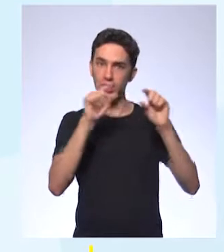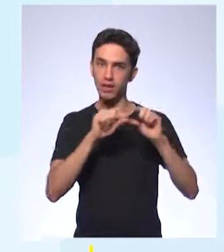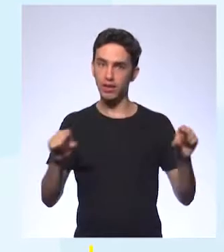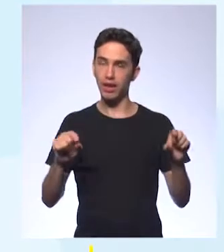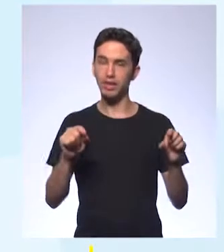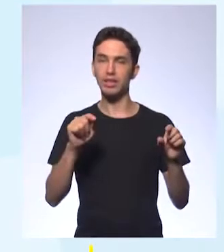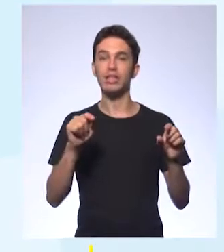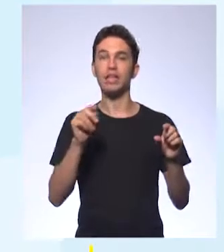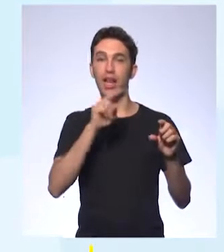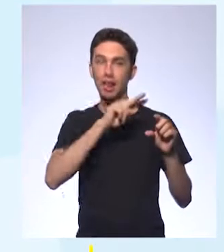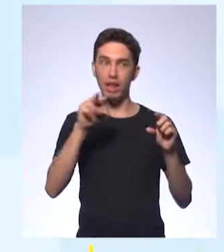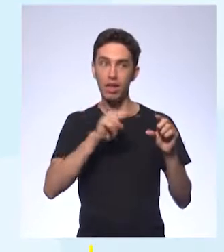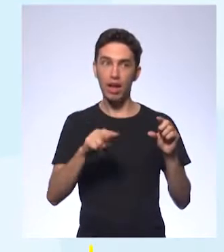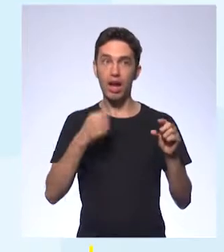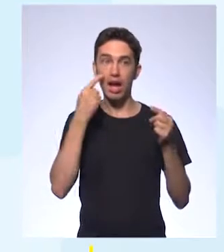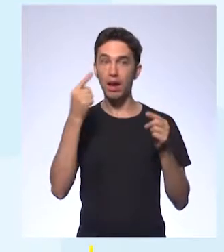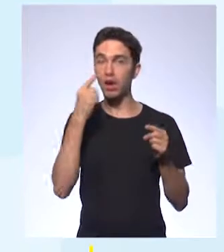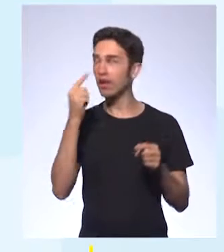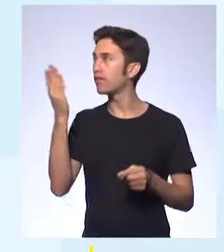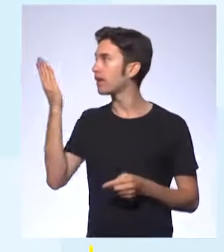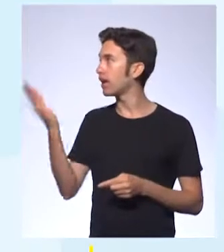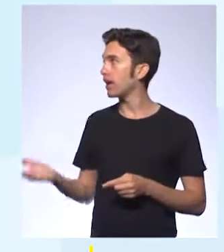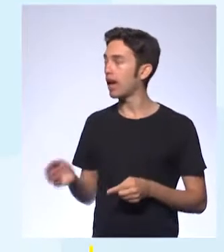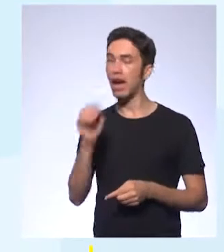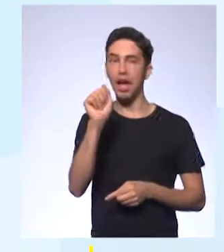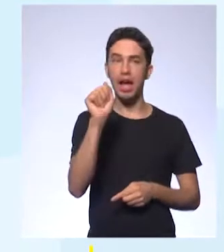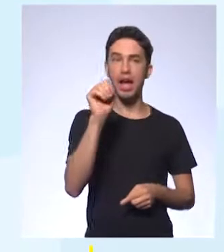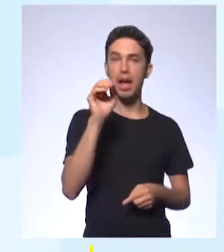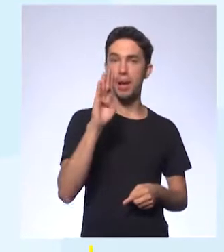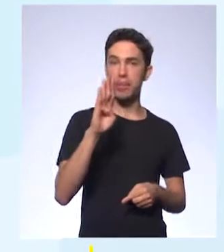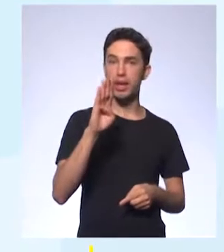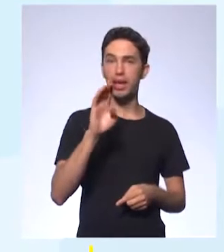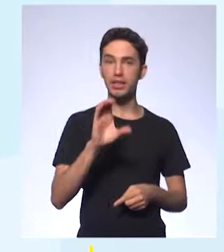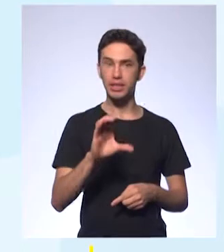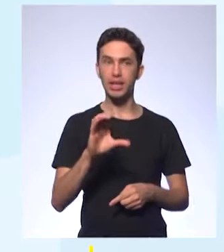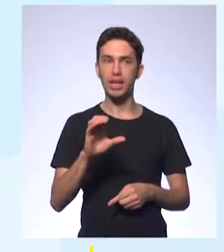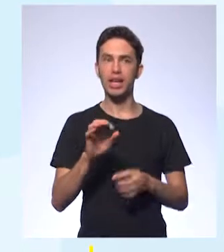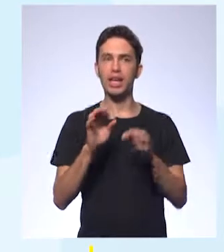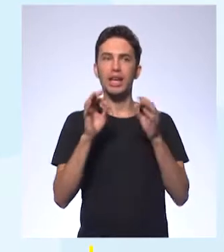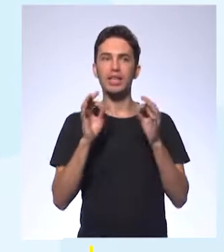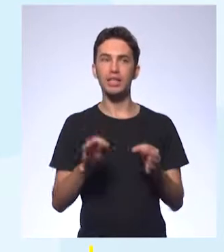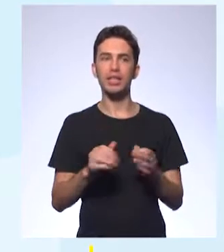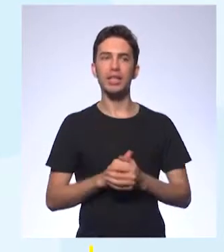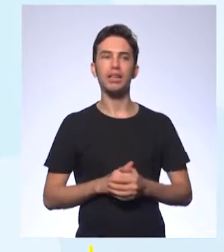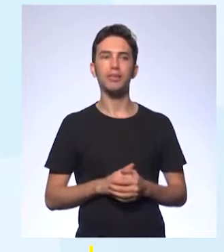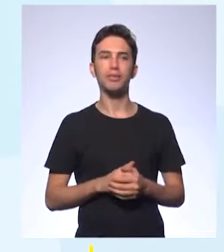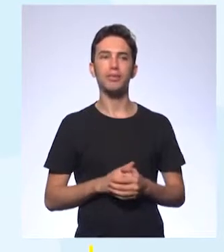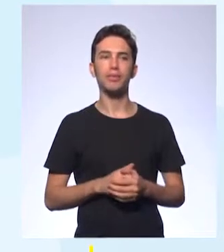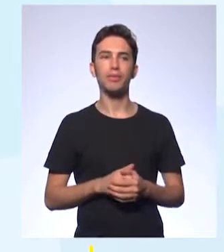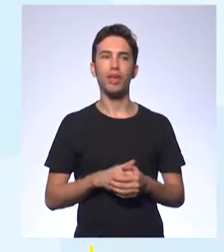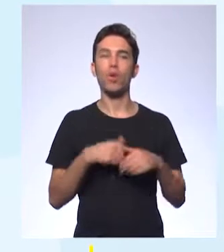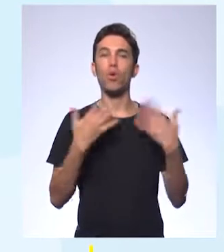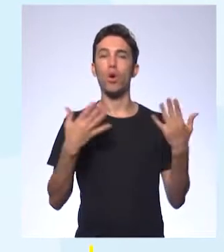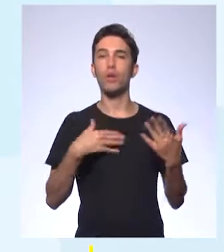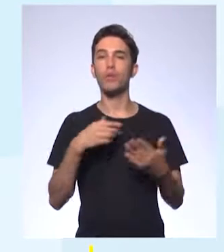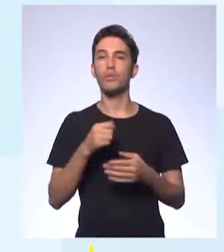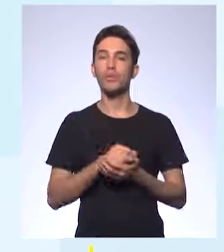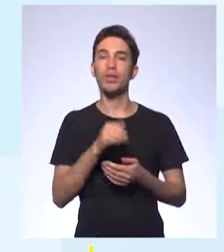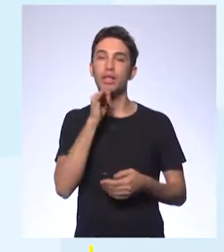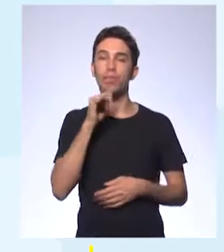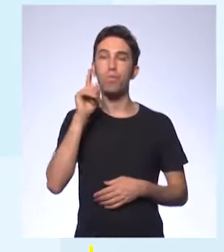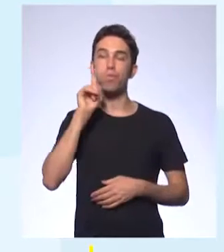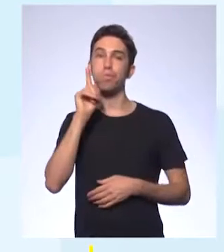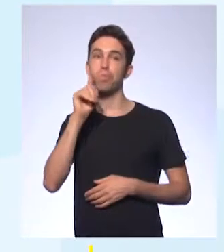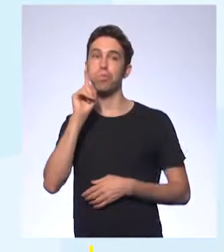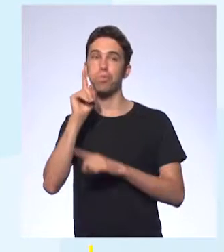ó, A, B e C. Aí a gente vai colocar lá A, sei lá, fato, B, opinião, entendeu? Então, na A, nos Estados Unidos